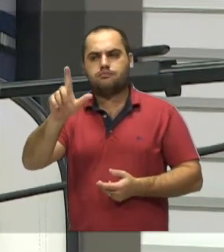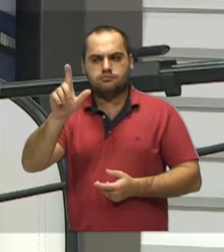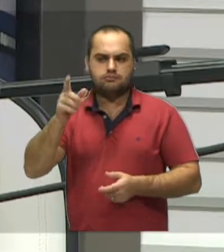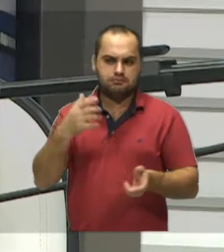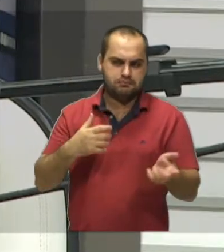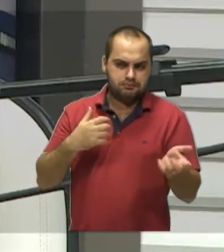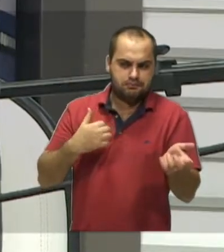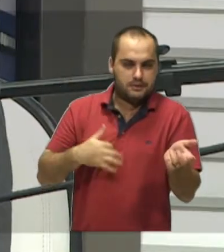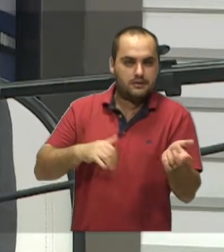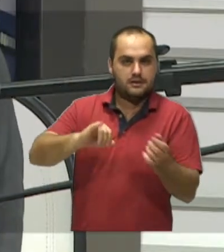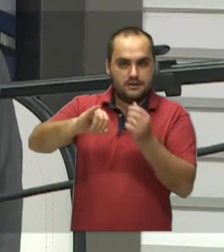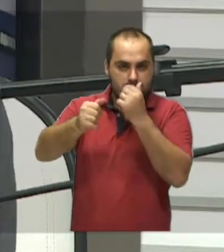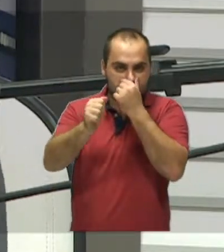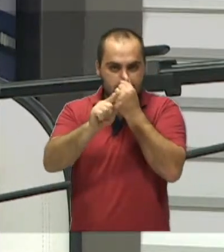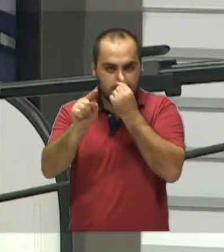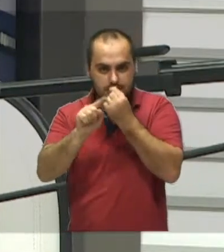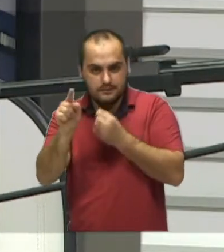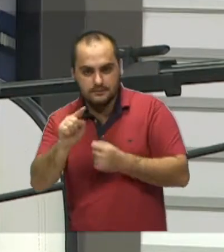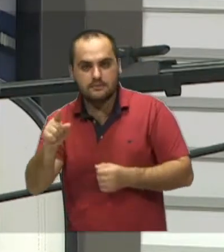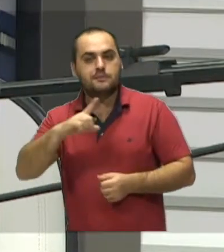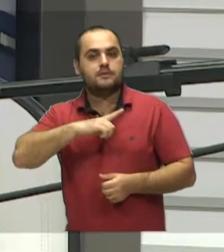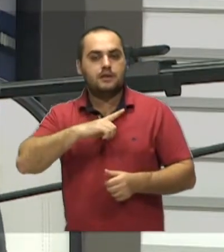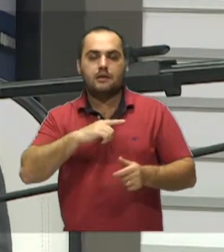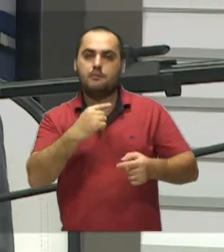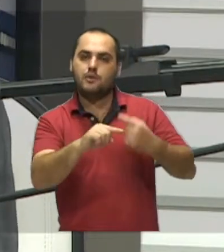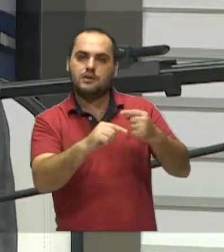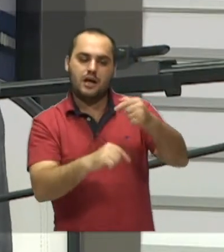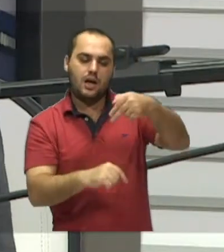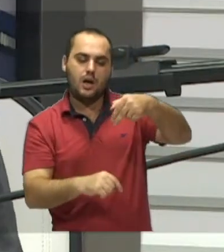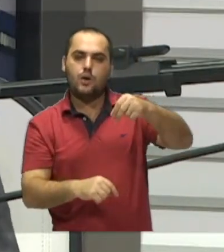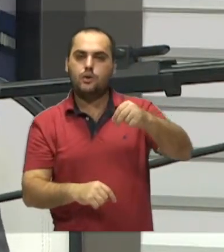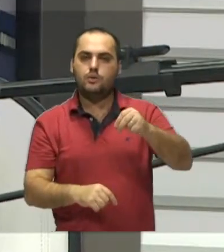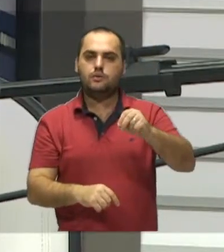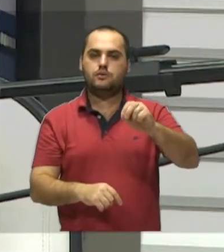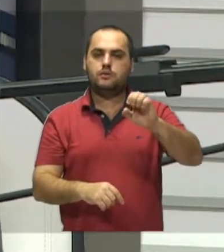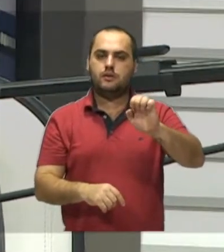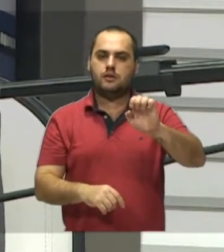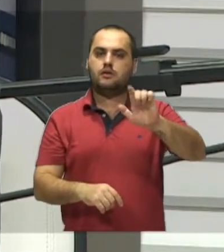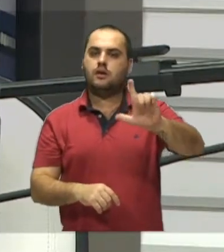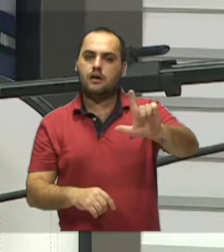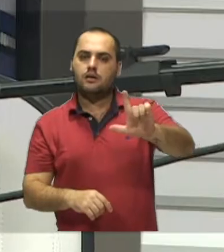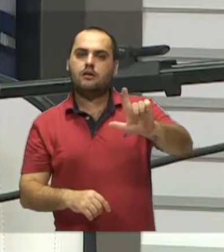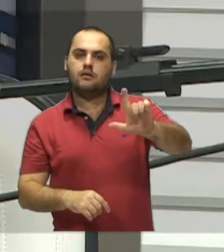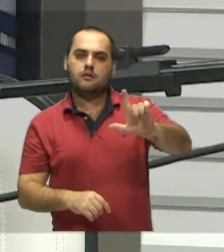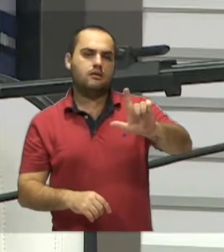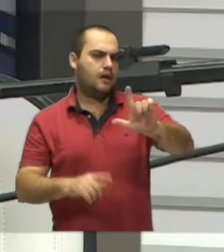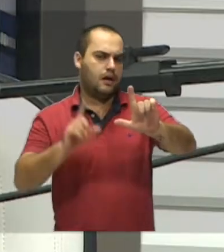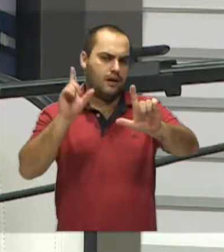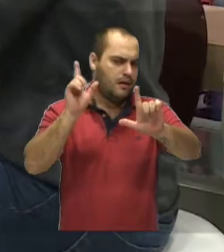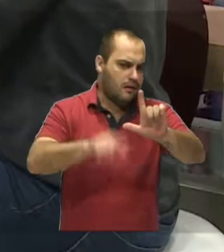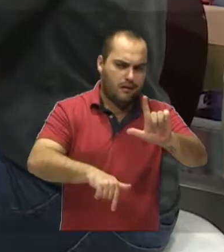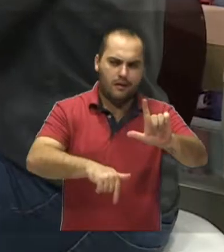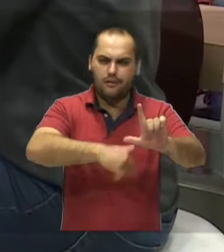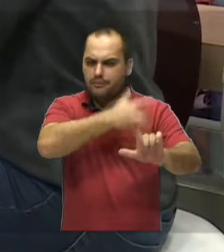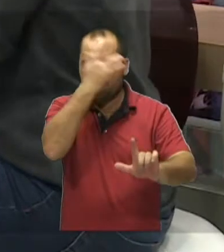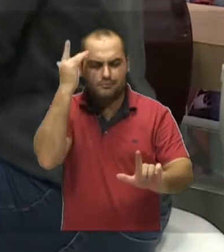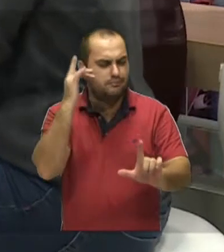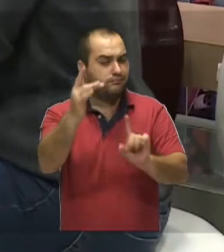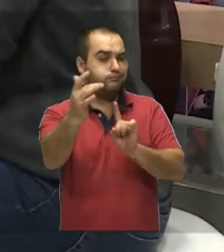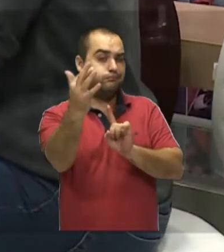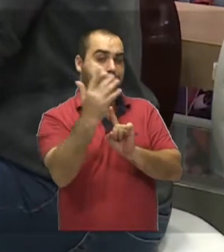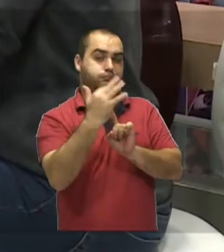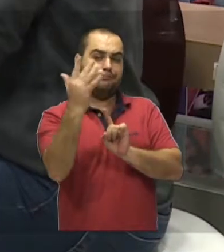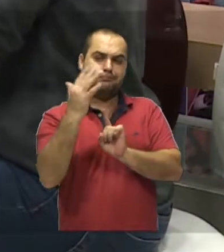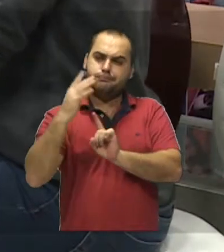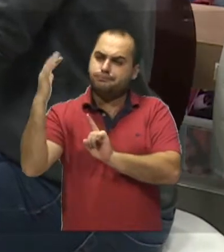muito de tocar jazz. Aí tem música do Noel Rosa, porque o Noel Rosa é o cara, é um dos caras que mais influenciou a música